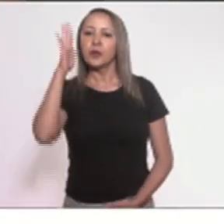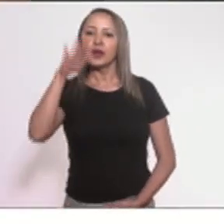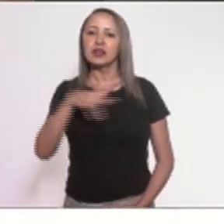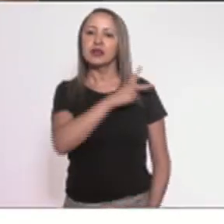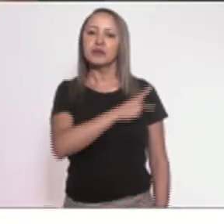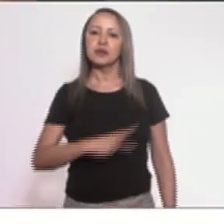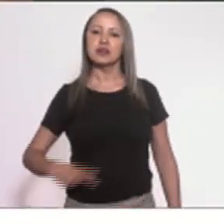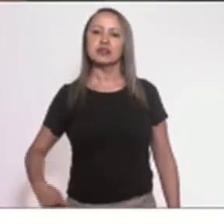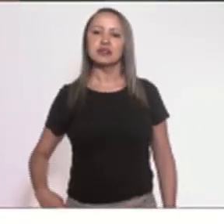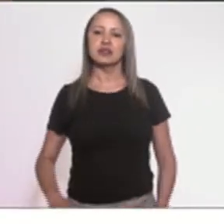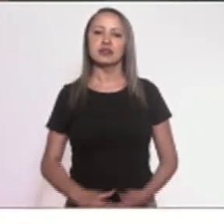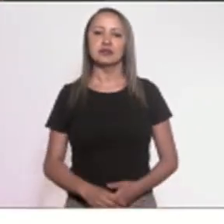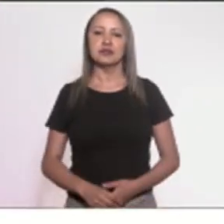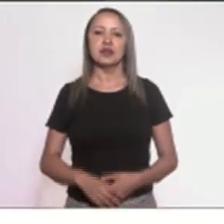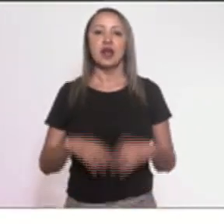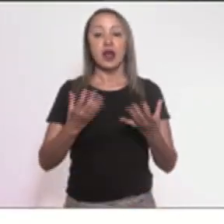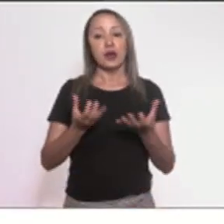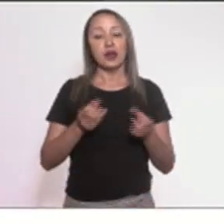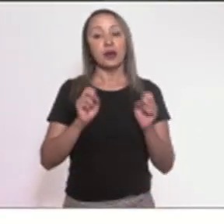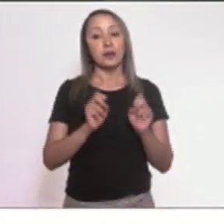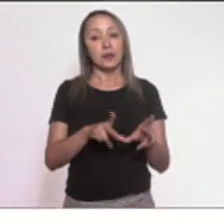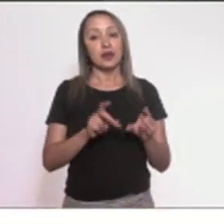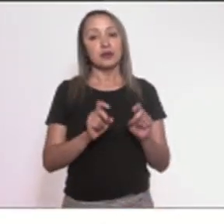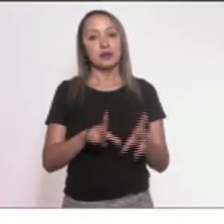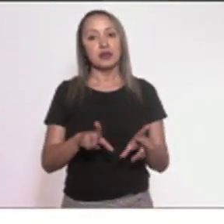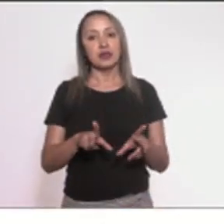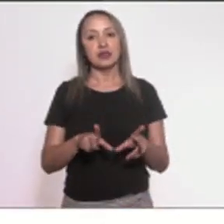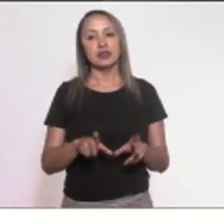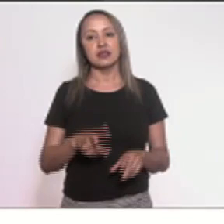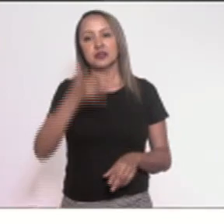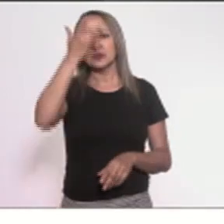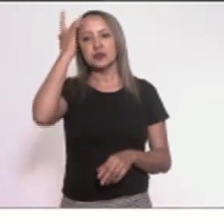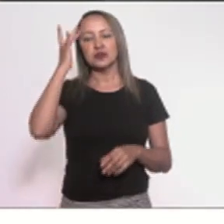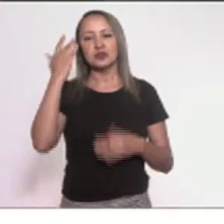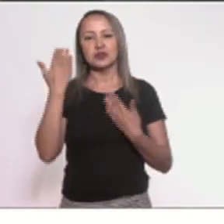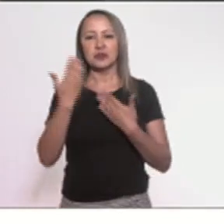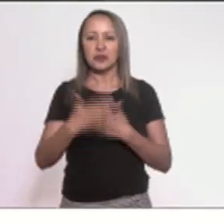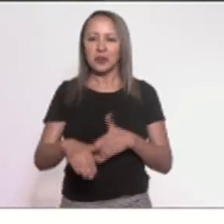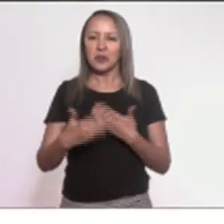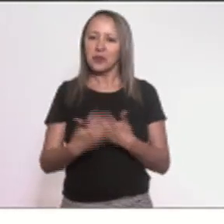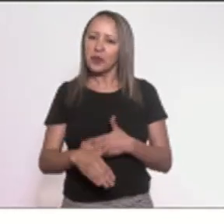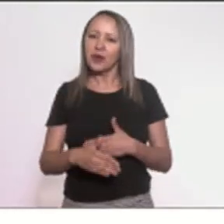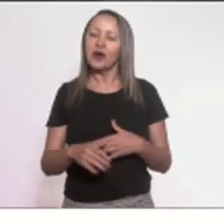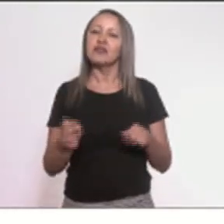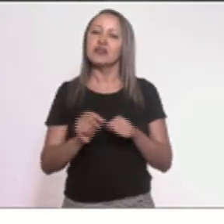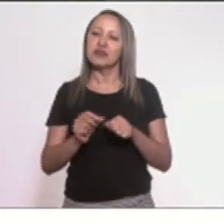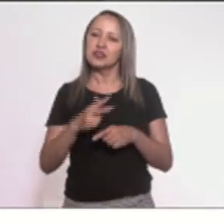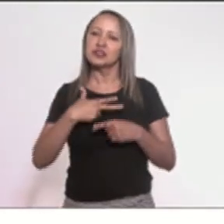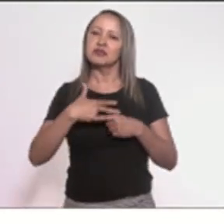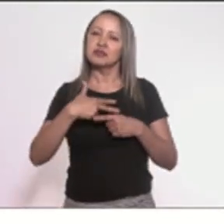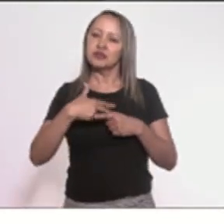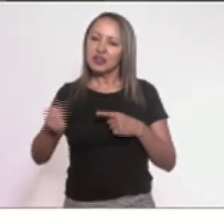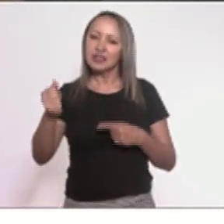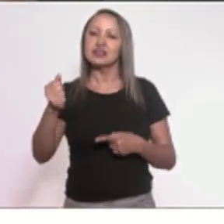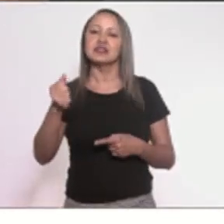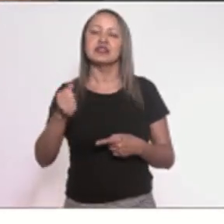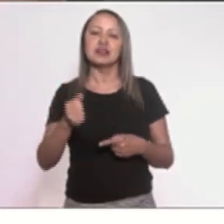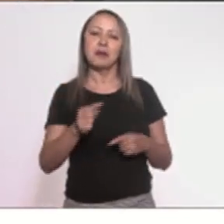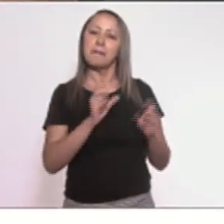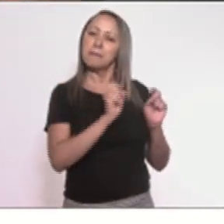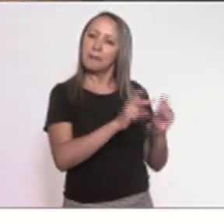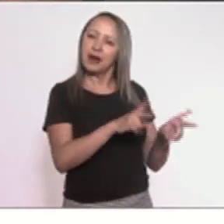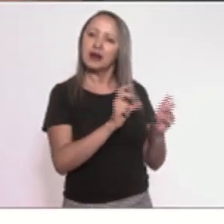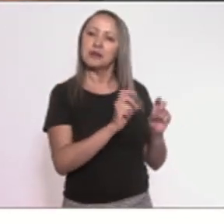presidente. Quero aqui parabenizar aos concursados. Estou torcendo por vocês ao que depender de nós, da bancada